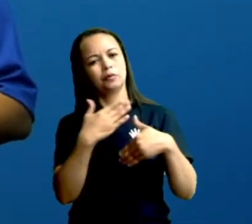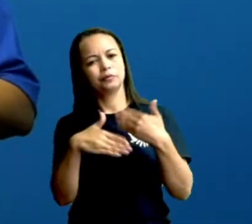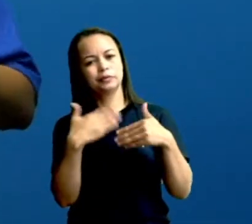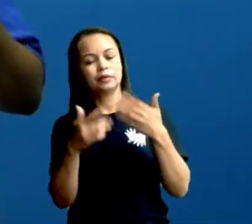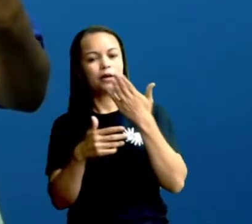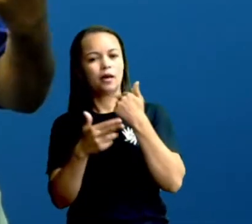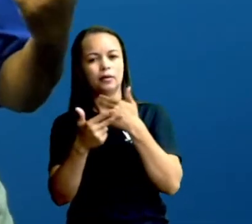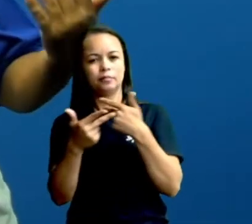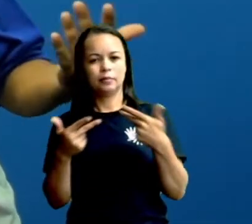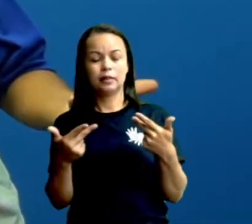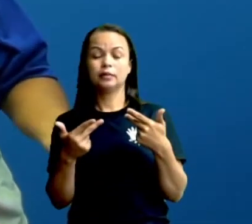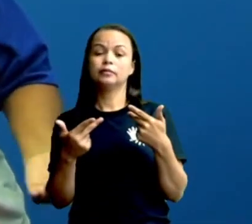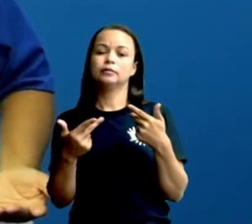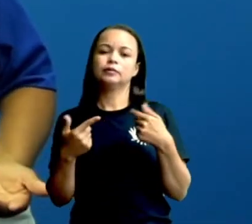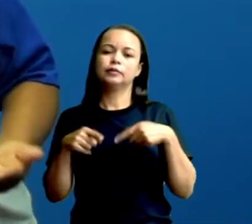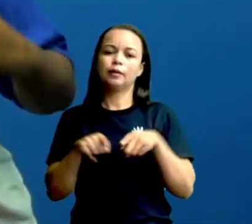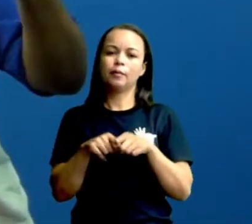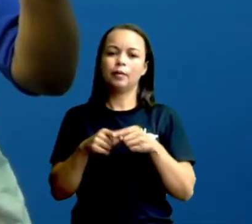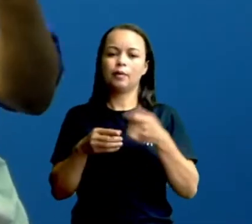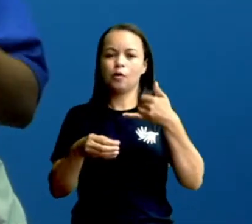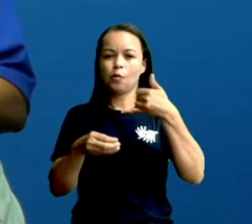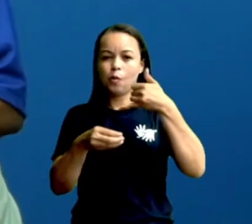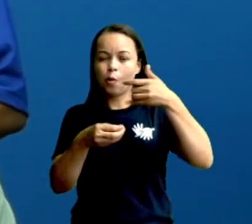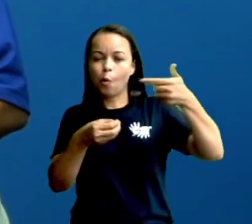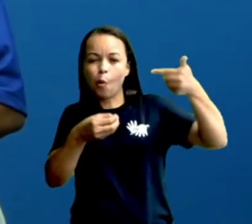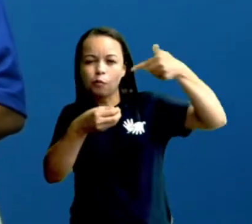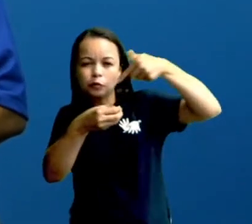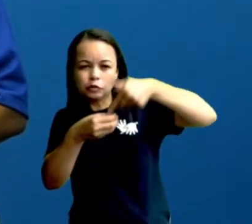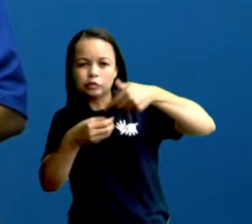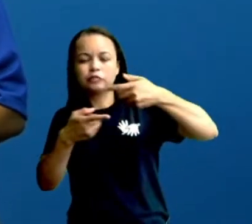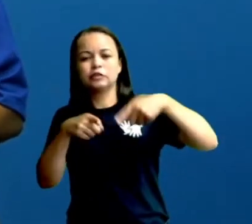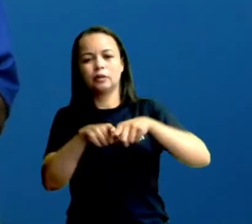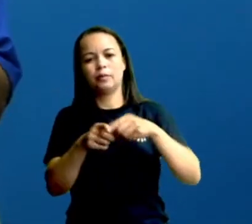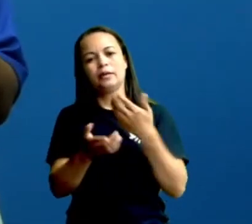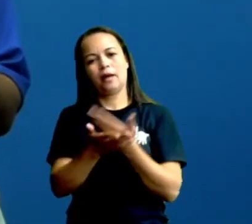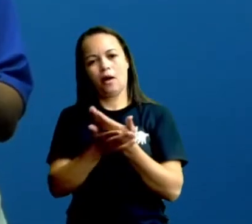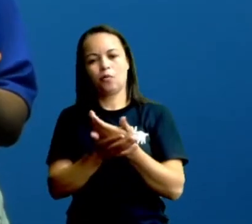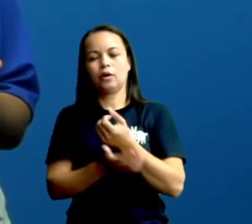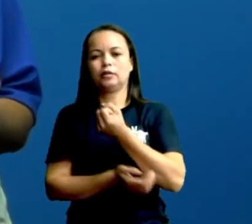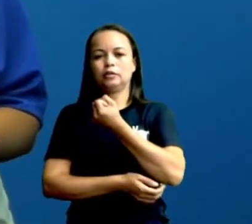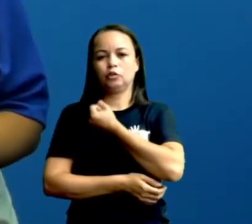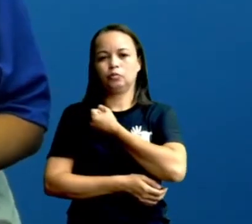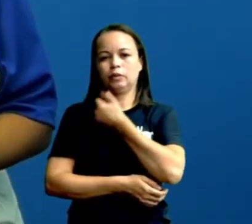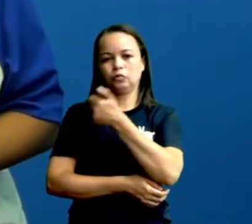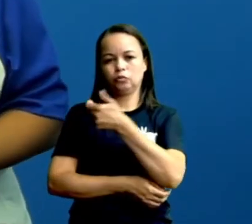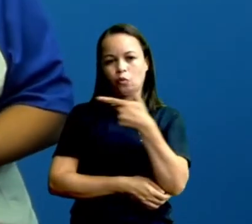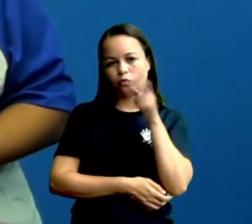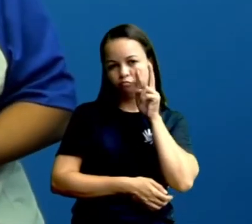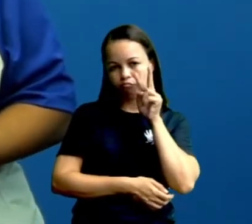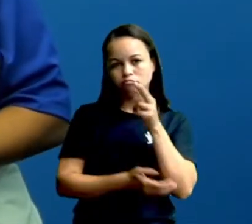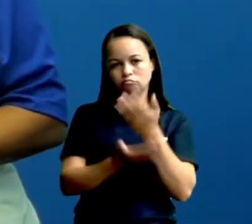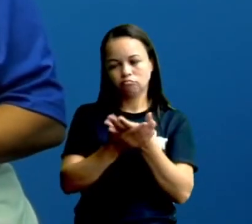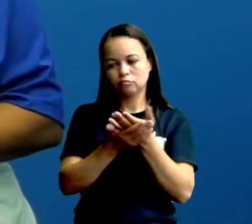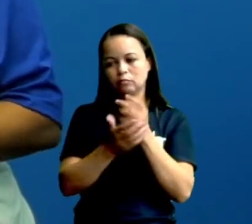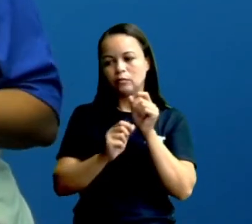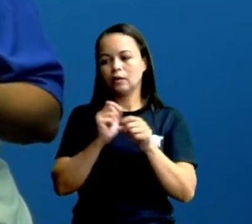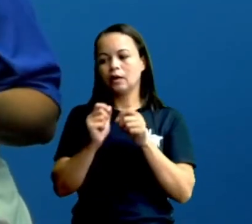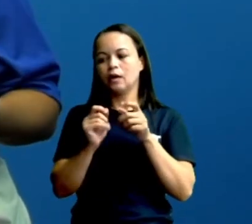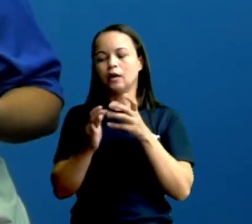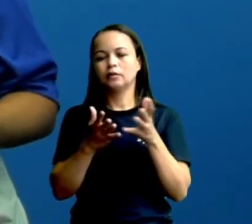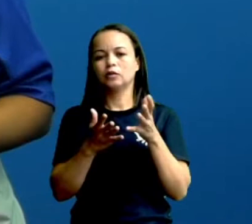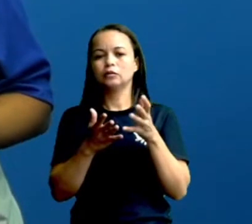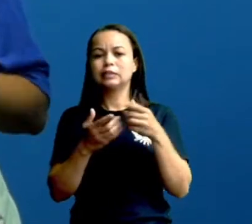alimento, para produzir combustível, como nós vimos, na aula número 12, e também servem para